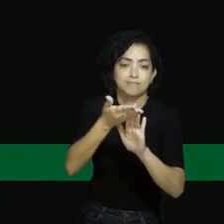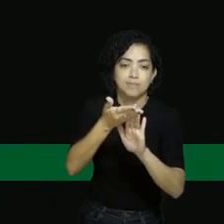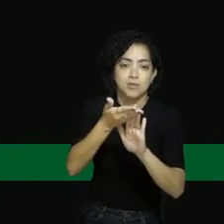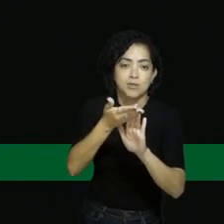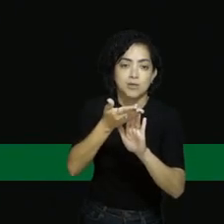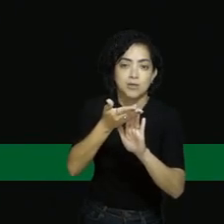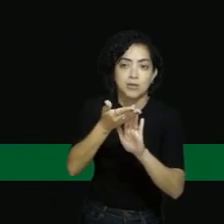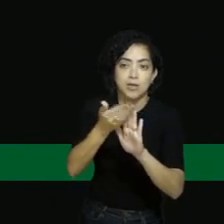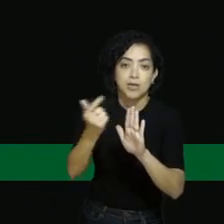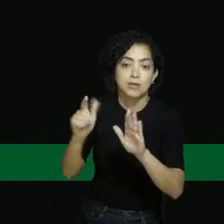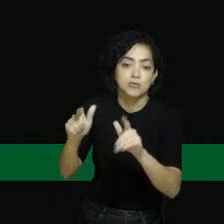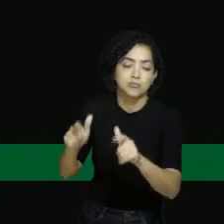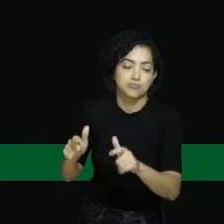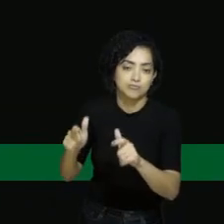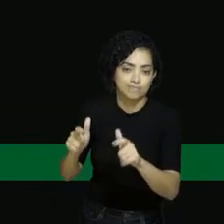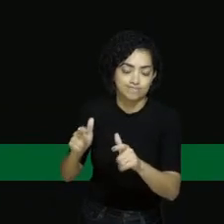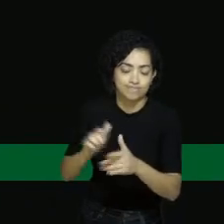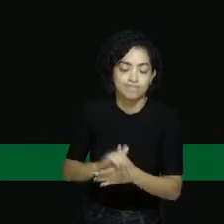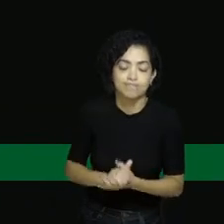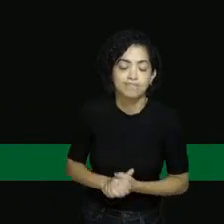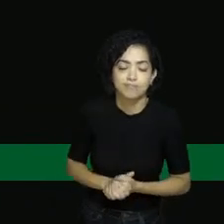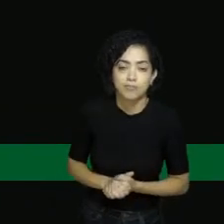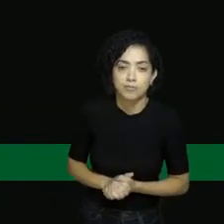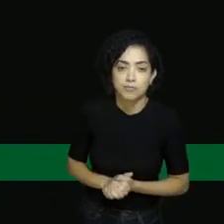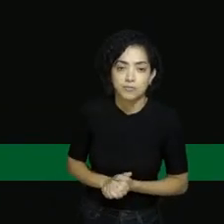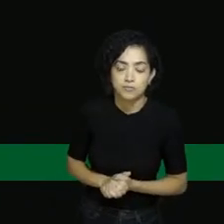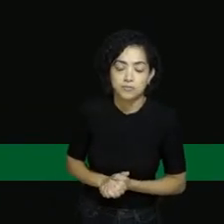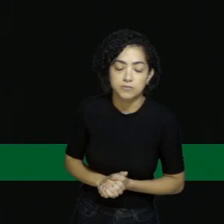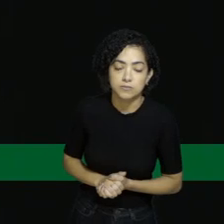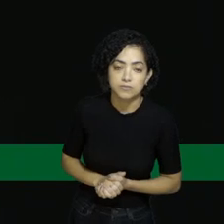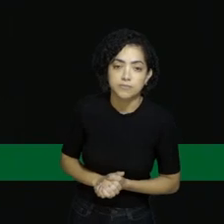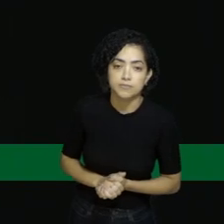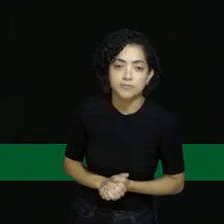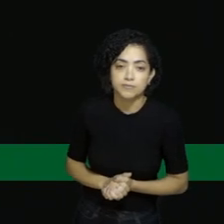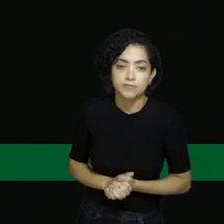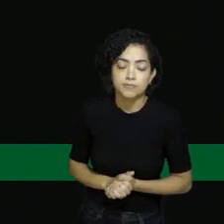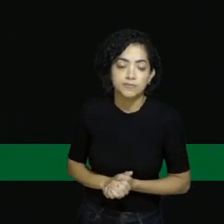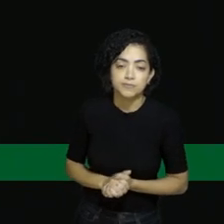aonde o sistema cooperativo ainda não atua.